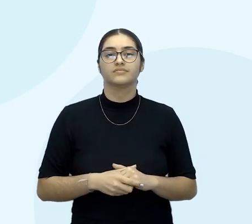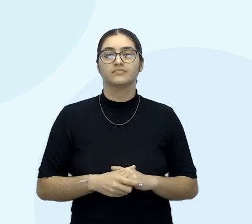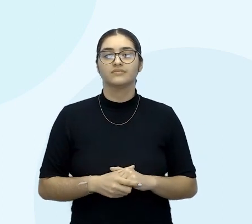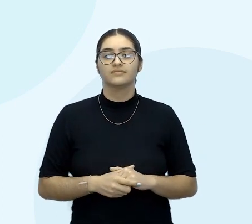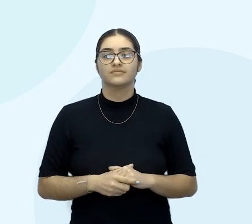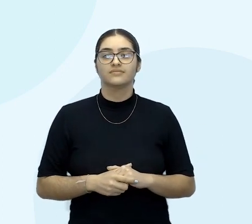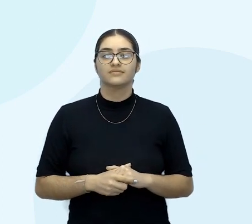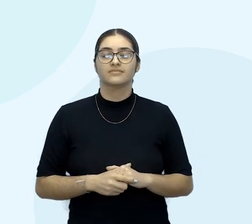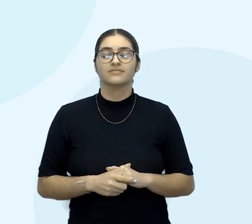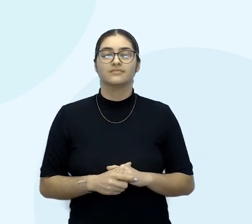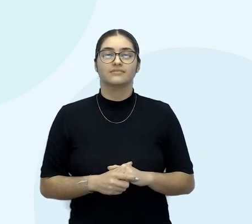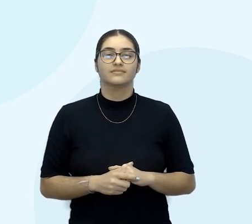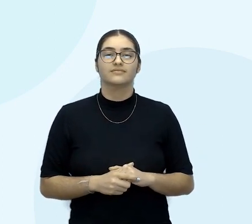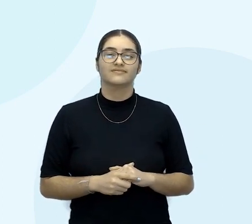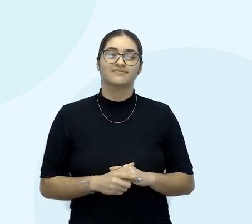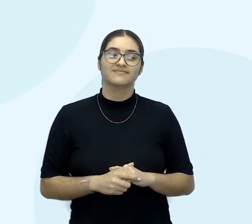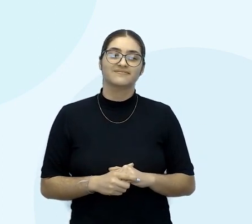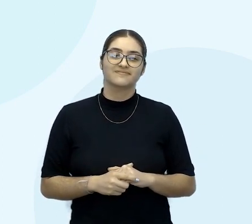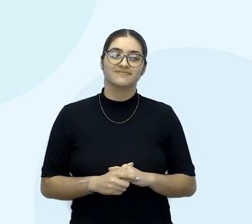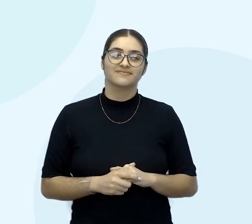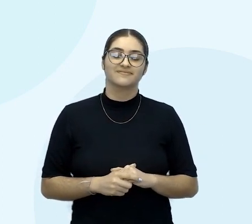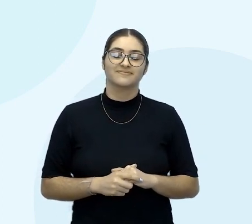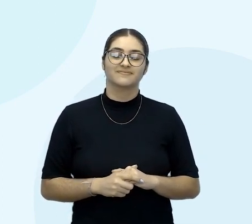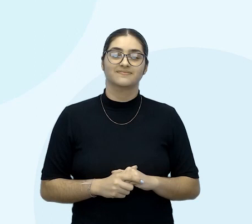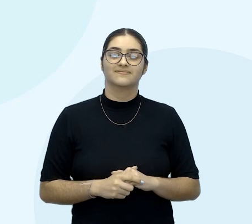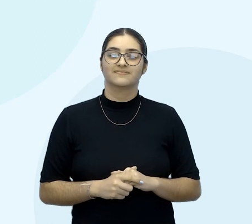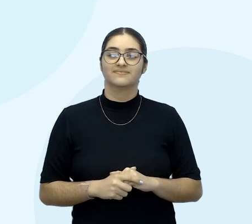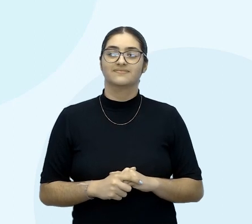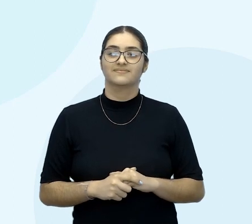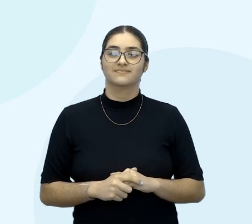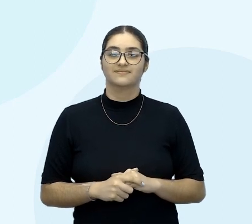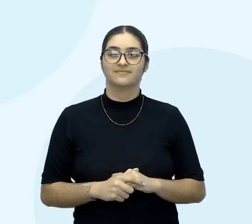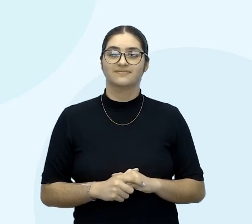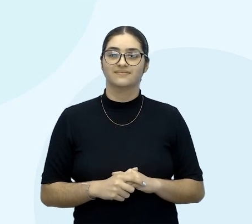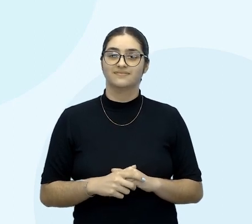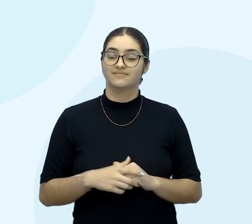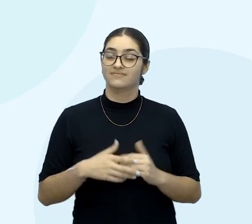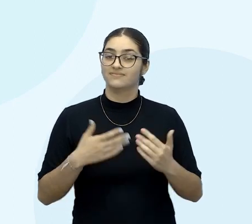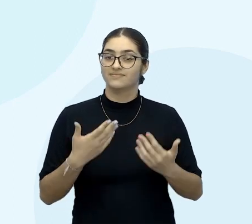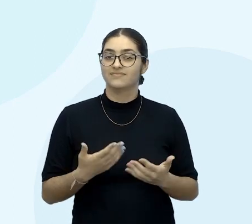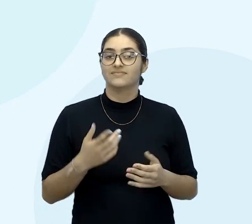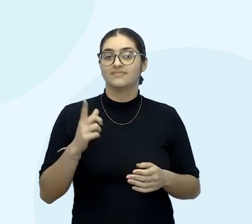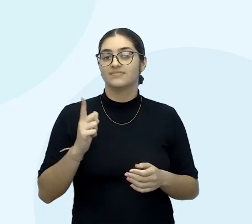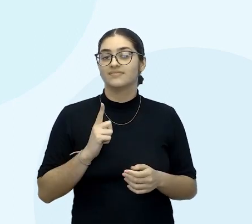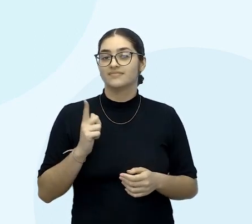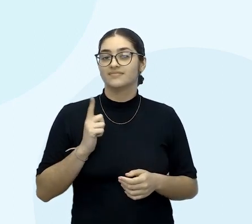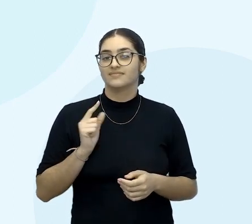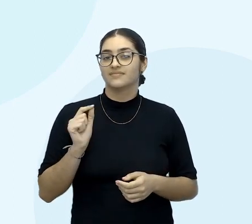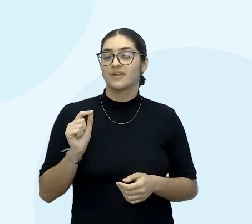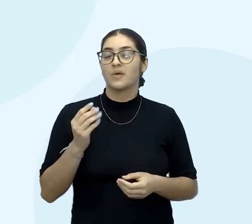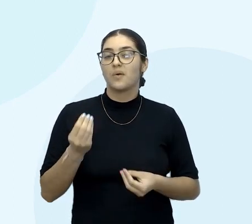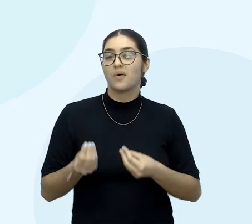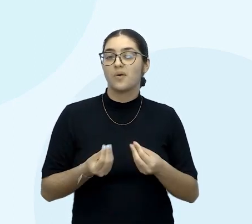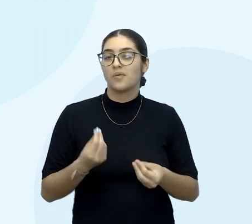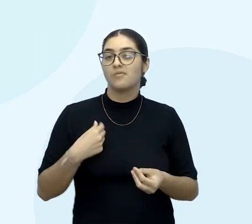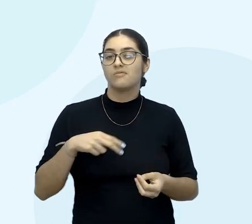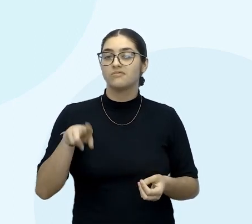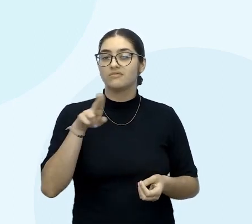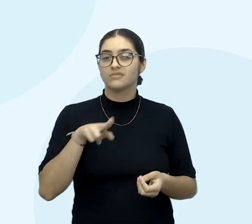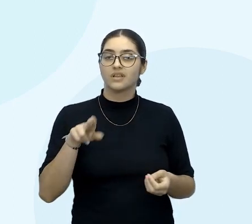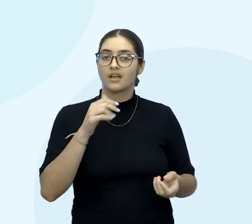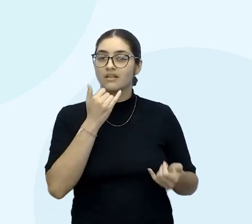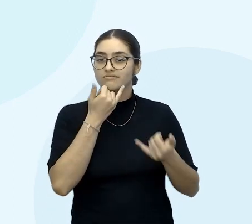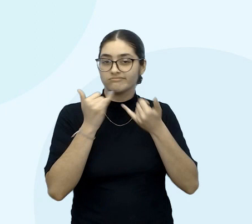na etapa 1, assim como no on-grid, temos que estimar o consumo elétrico da